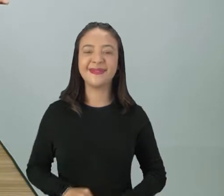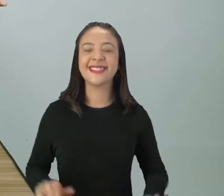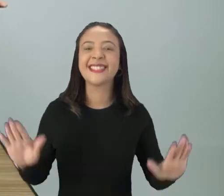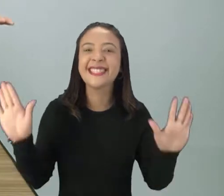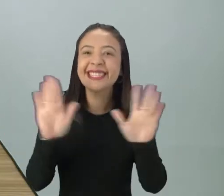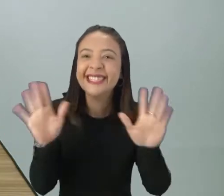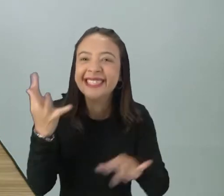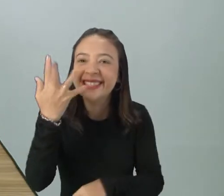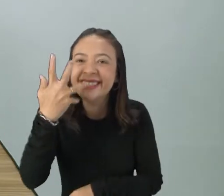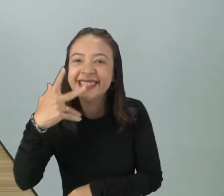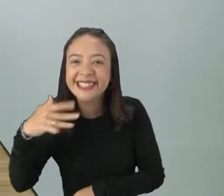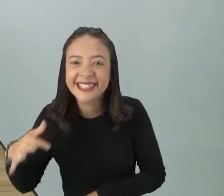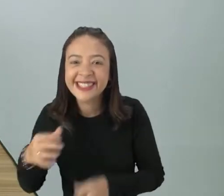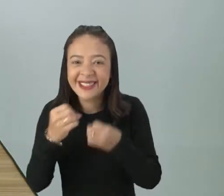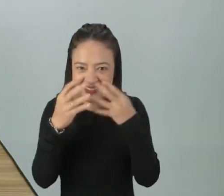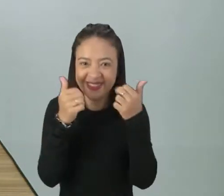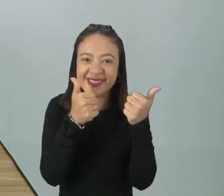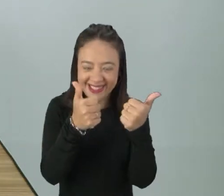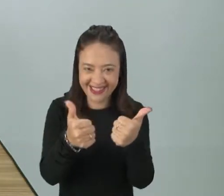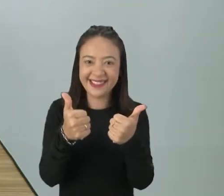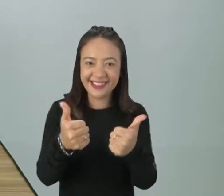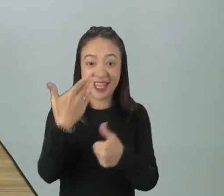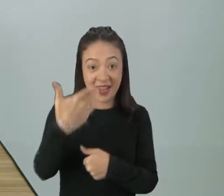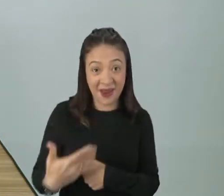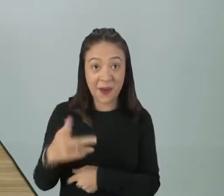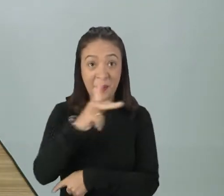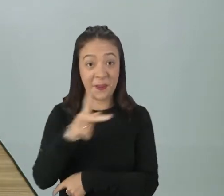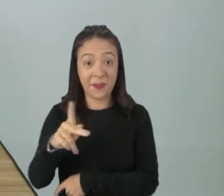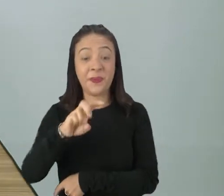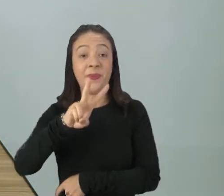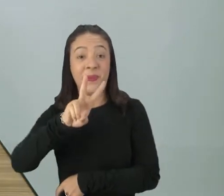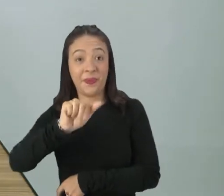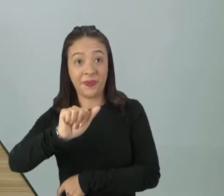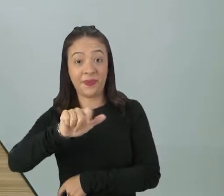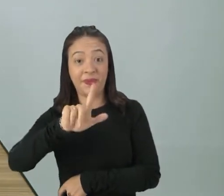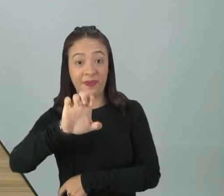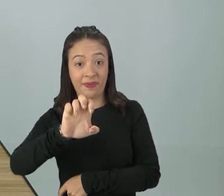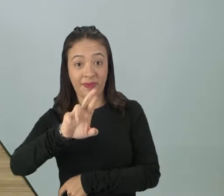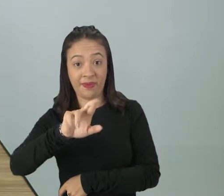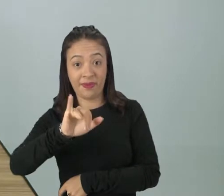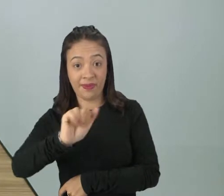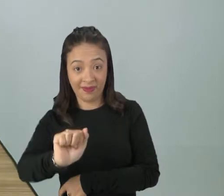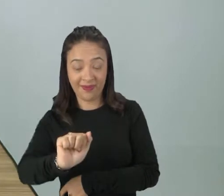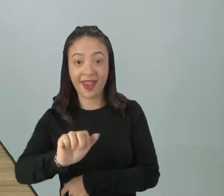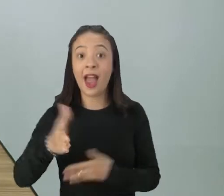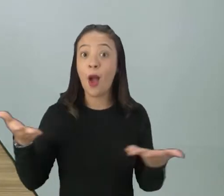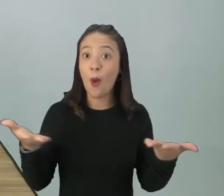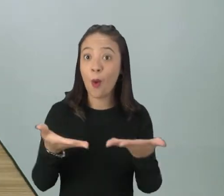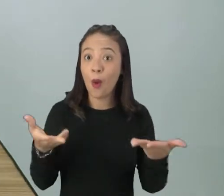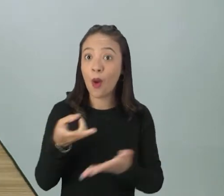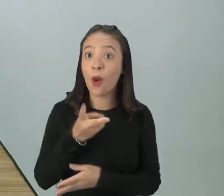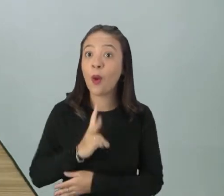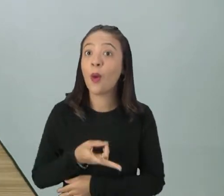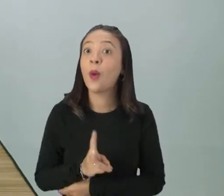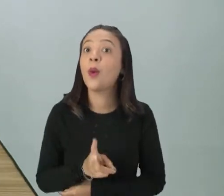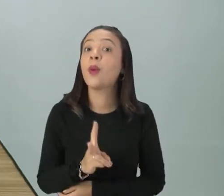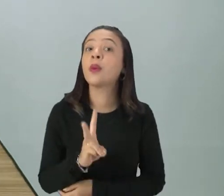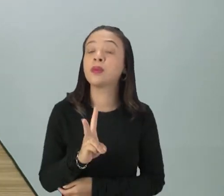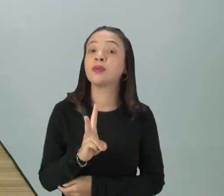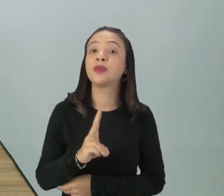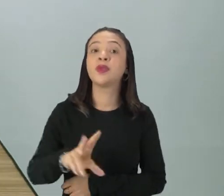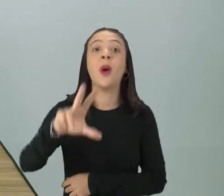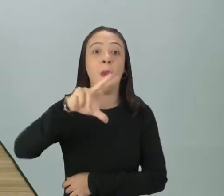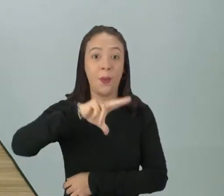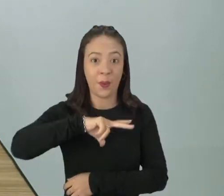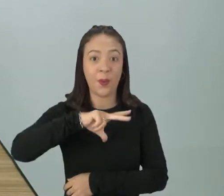Olá, crianças! Tudo bem? Eu sou a professora Valéria e nós vamos continuar o componente curricular Língua